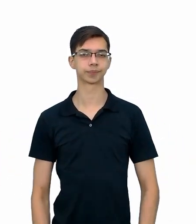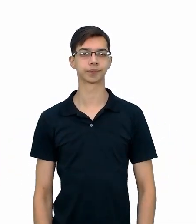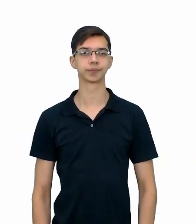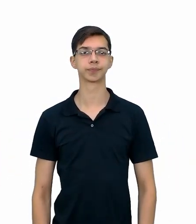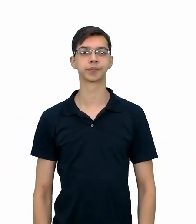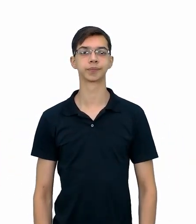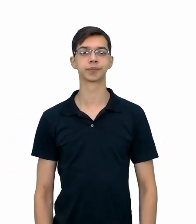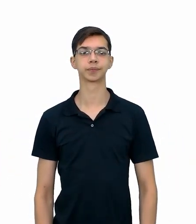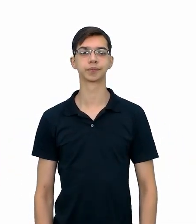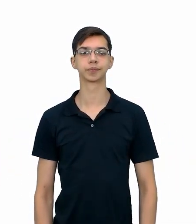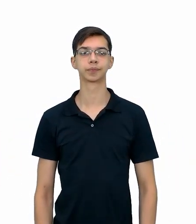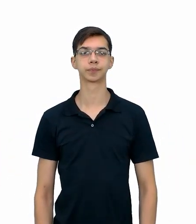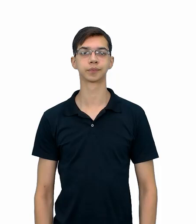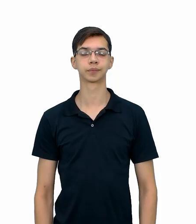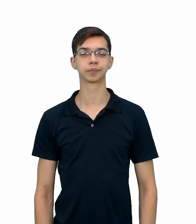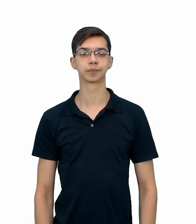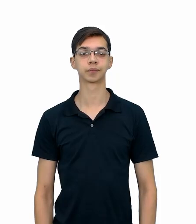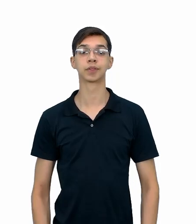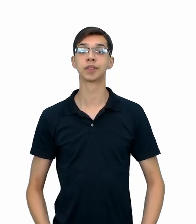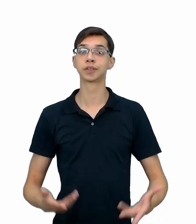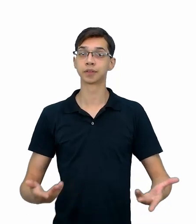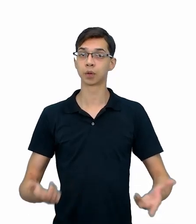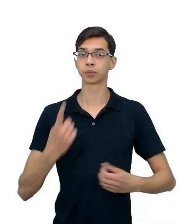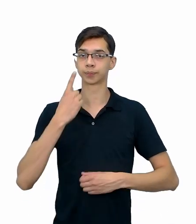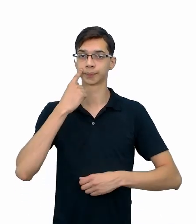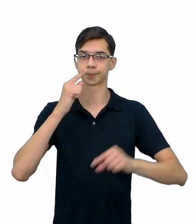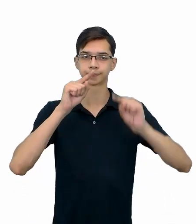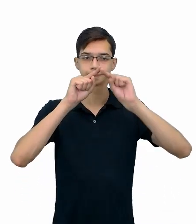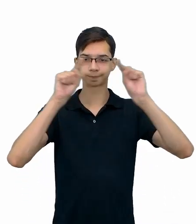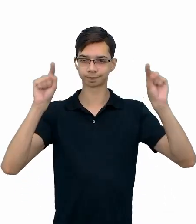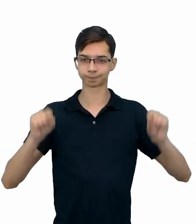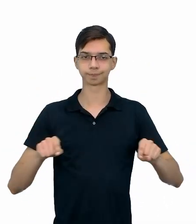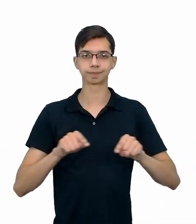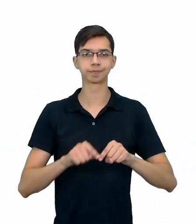gente traz, então, um quadro, tá, que a gente vai